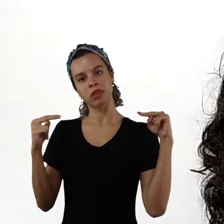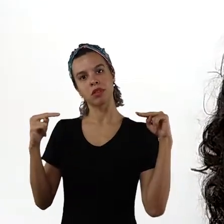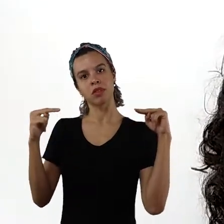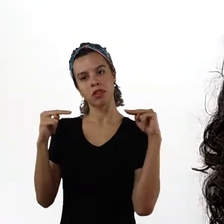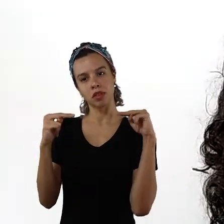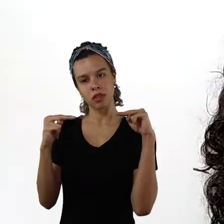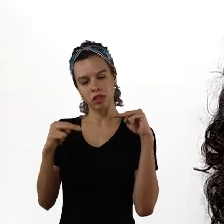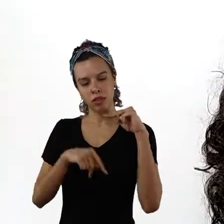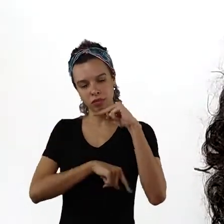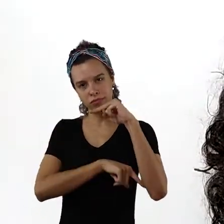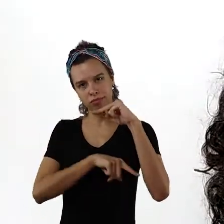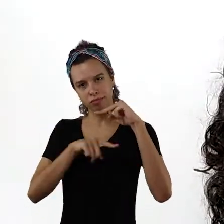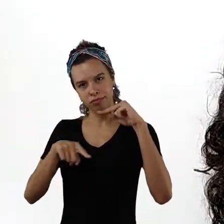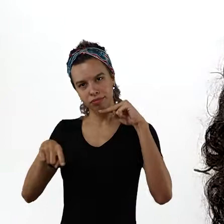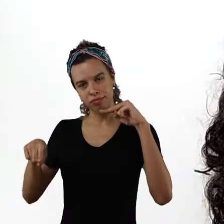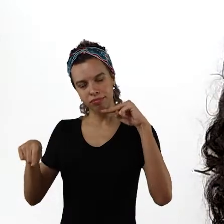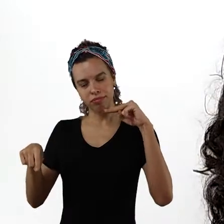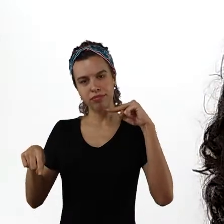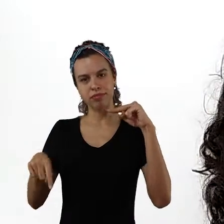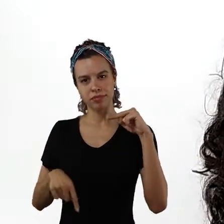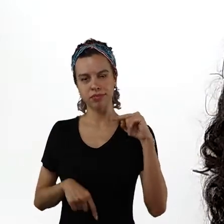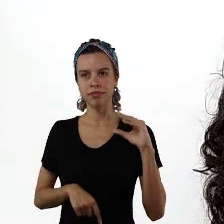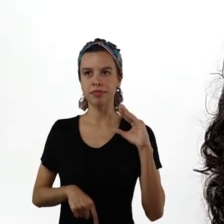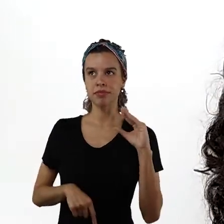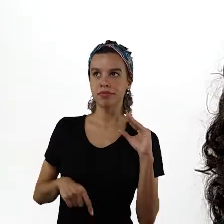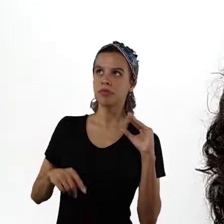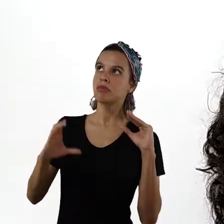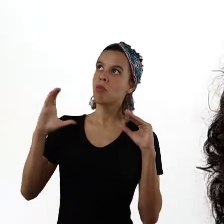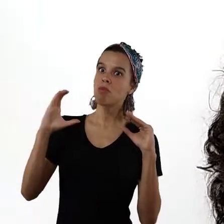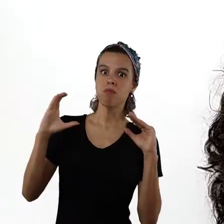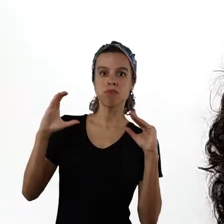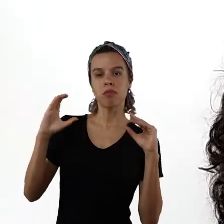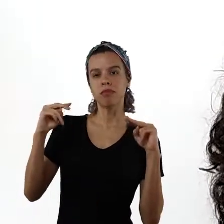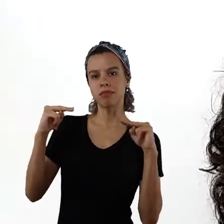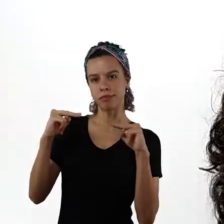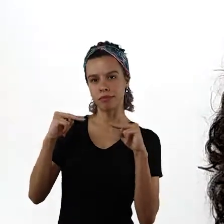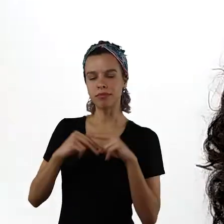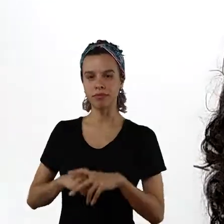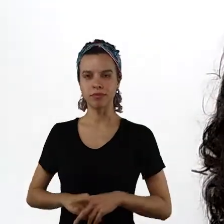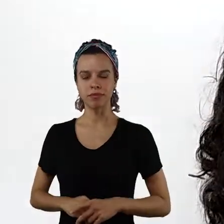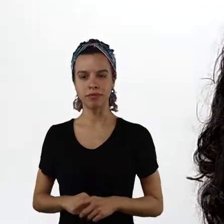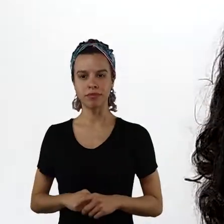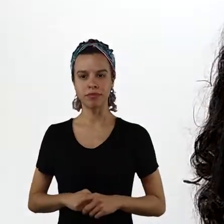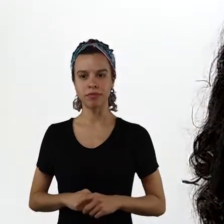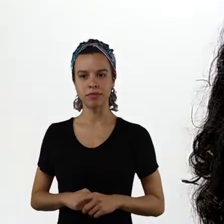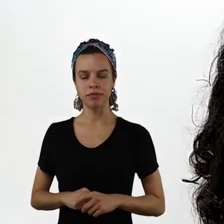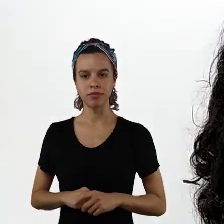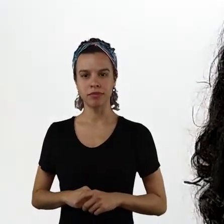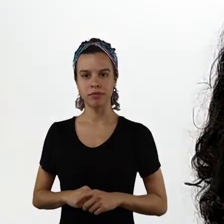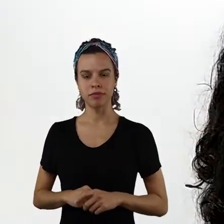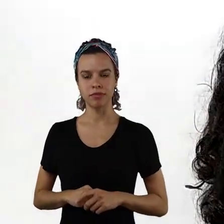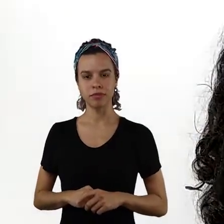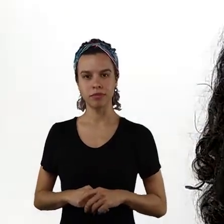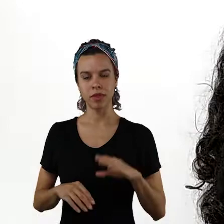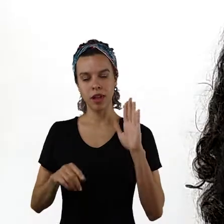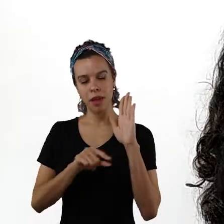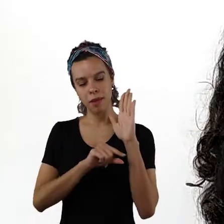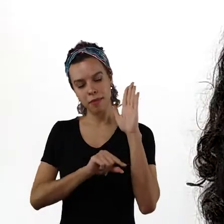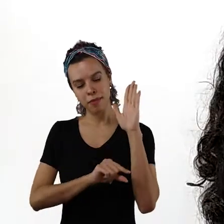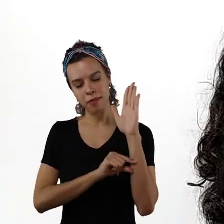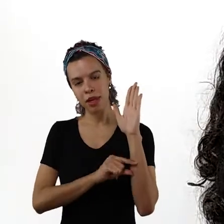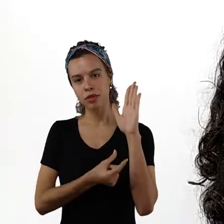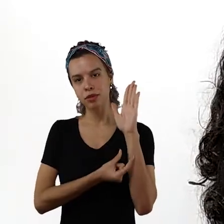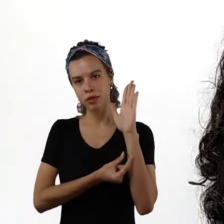em cima de uma linha preta fina, sinuosa. E abaixo